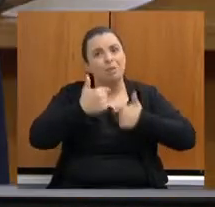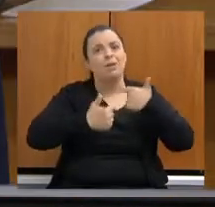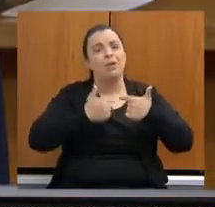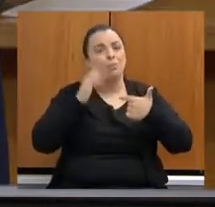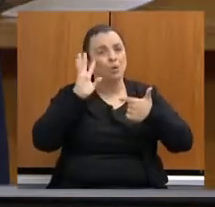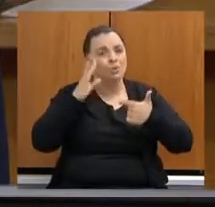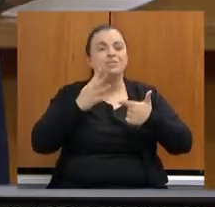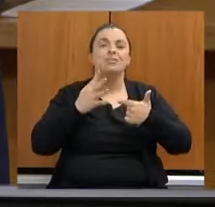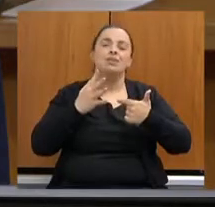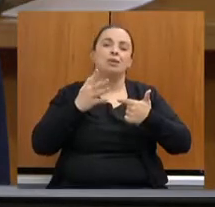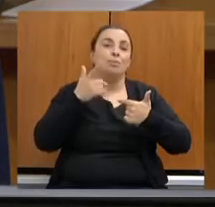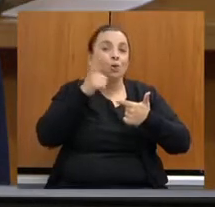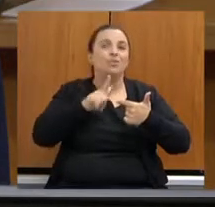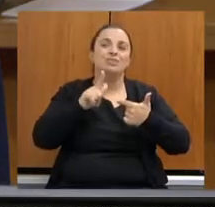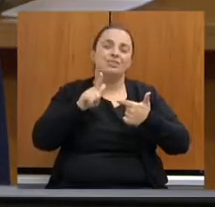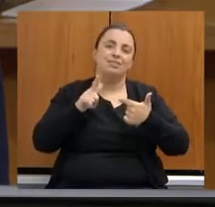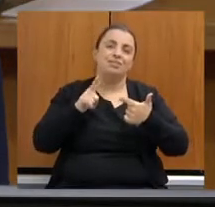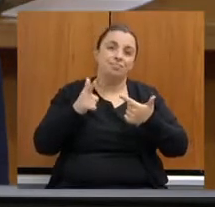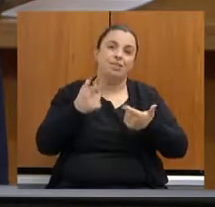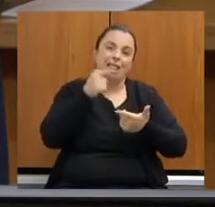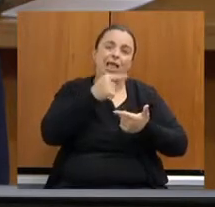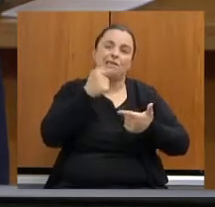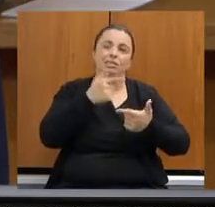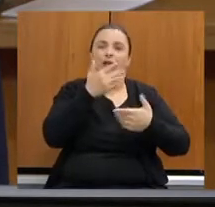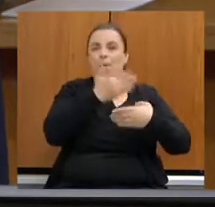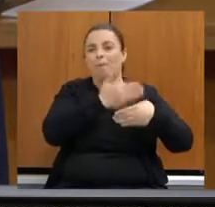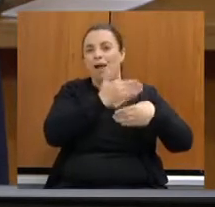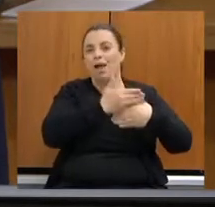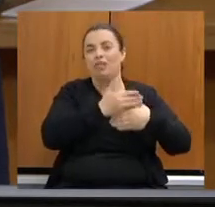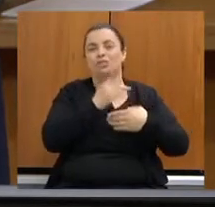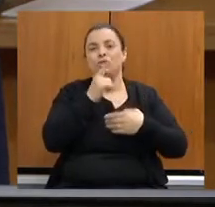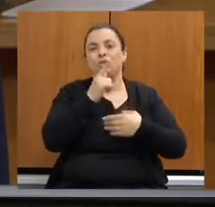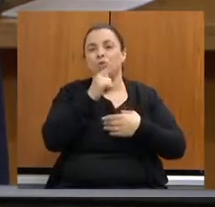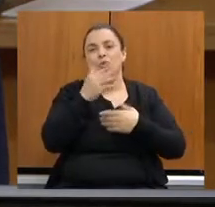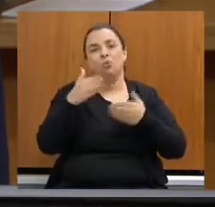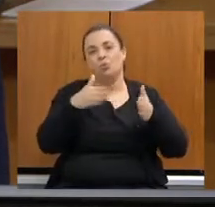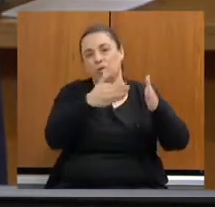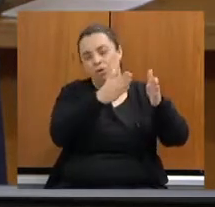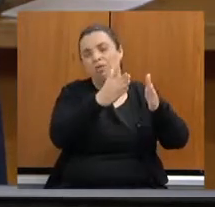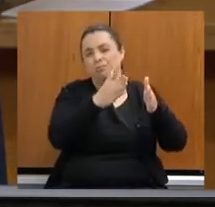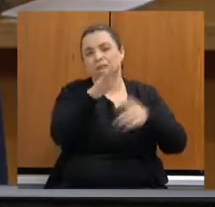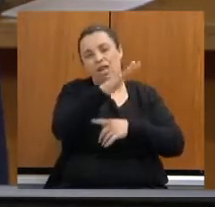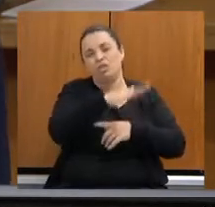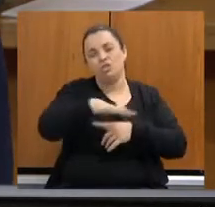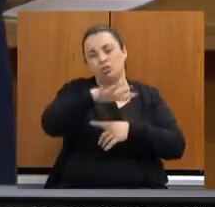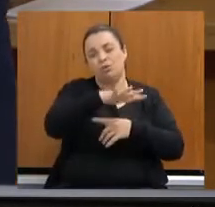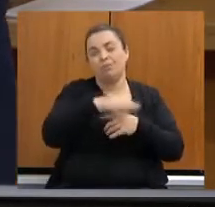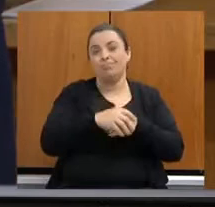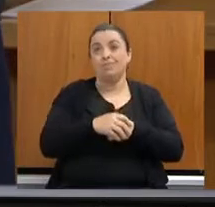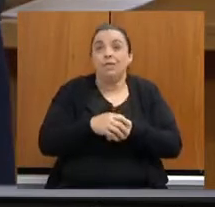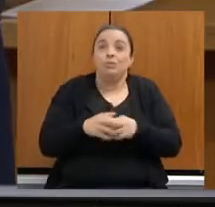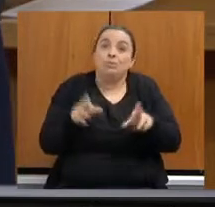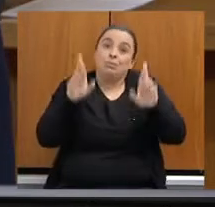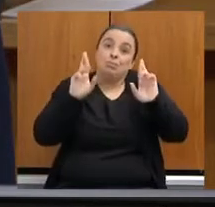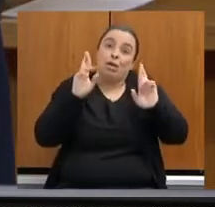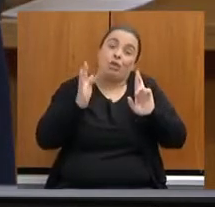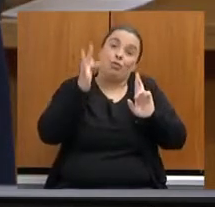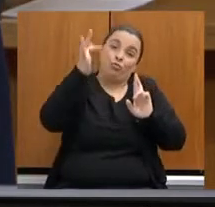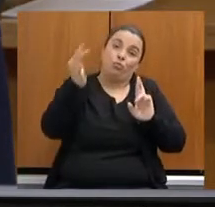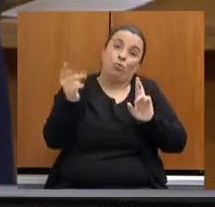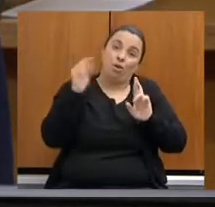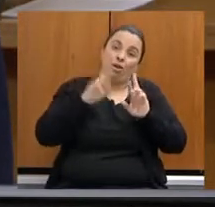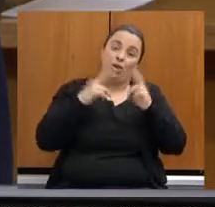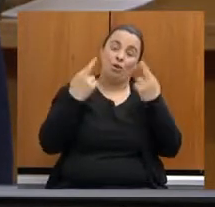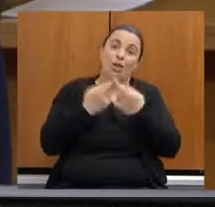atender essas barragens do Rio fanado eu espero realmente e na próxima vez eu tenho mais notícias aqui